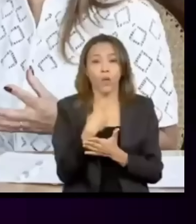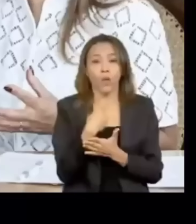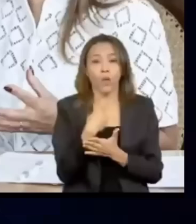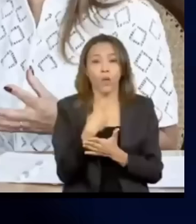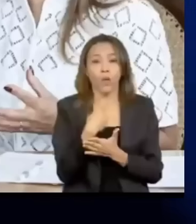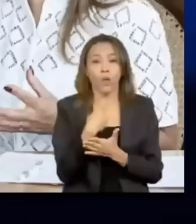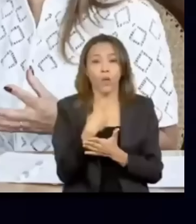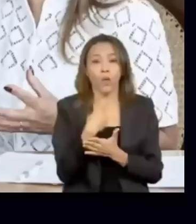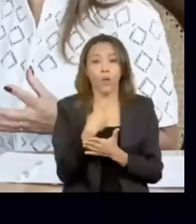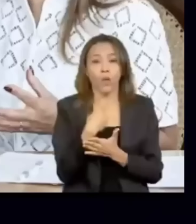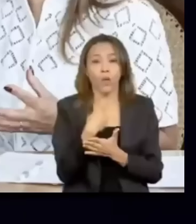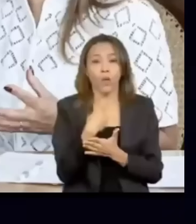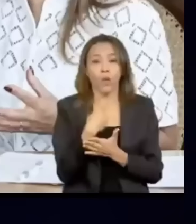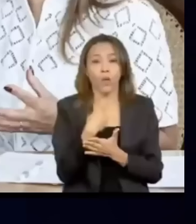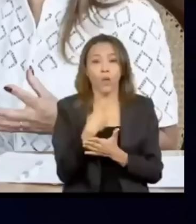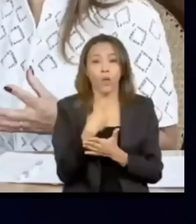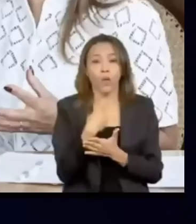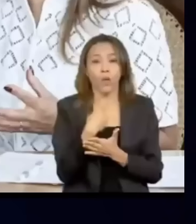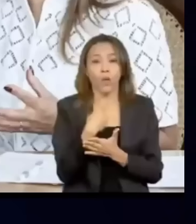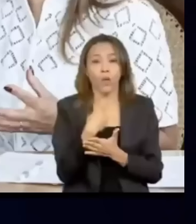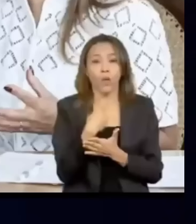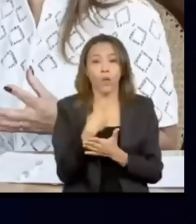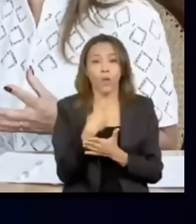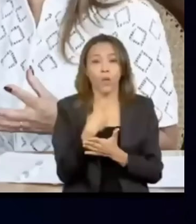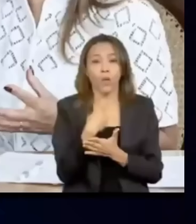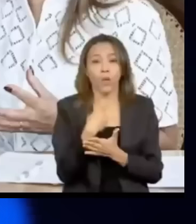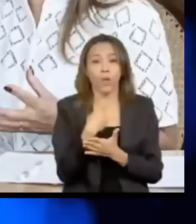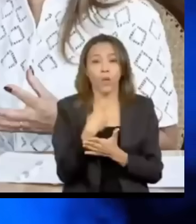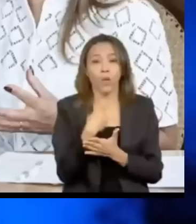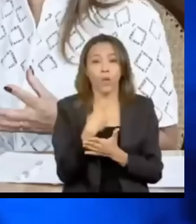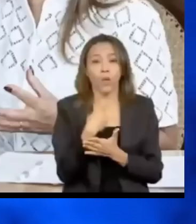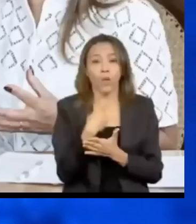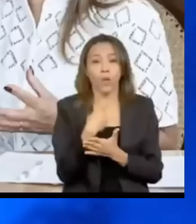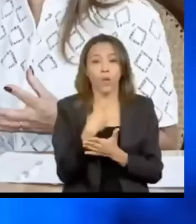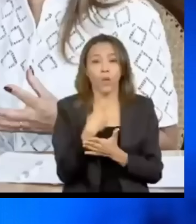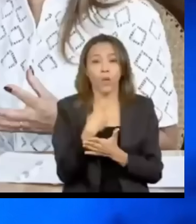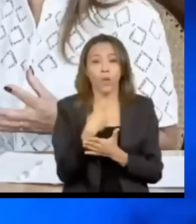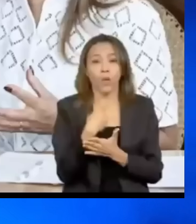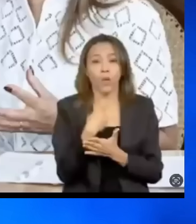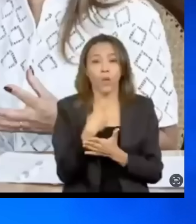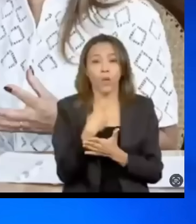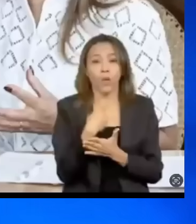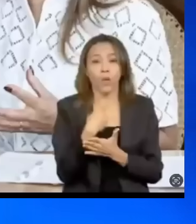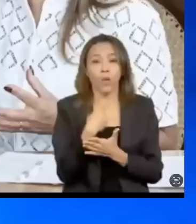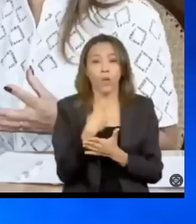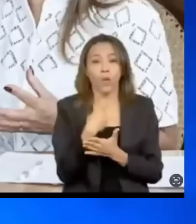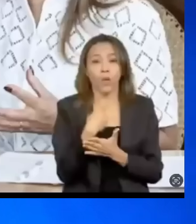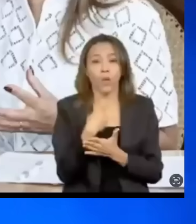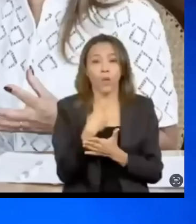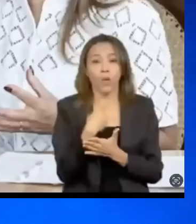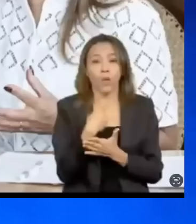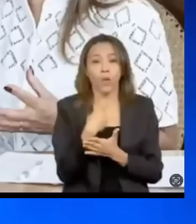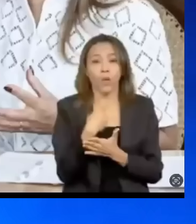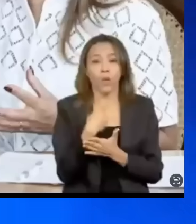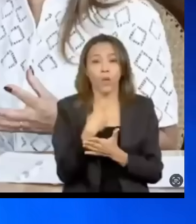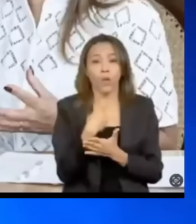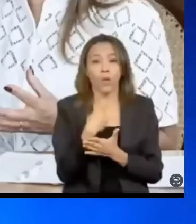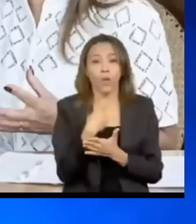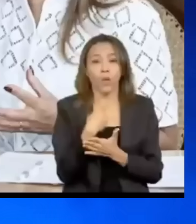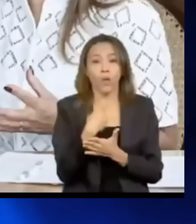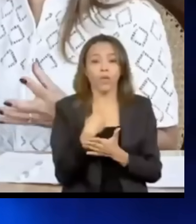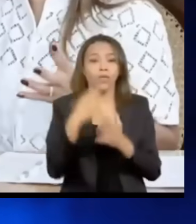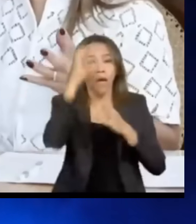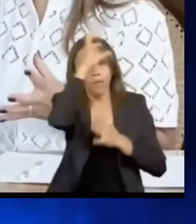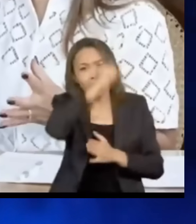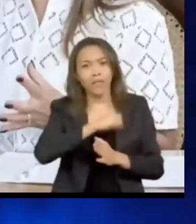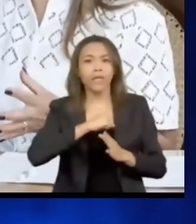sujeita a cada coisa. E eles falaram aqui como eles querem calar a população. Vamos dar uma ouvida